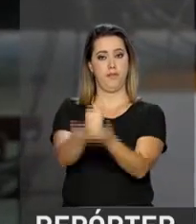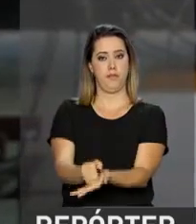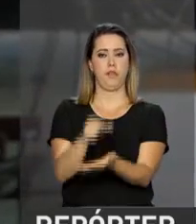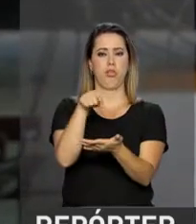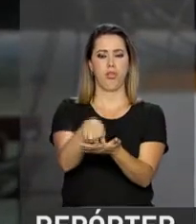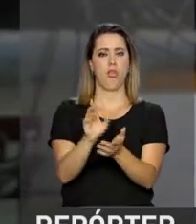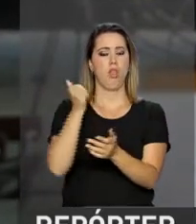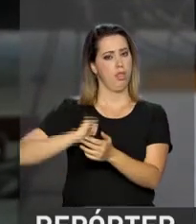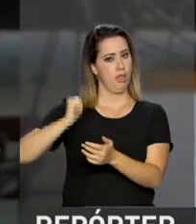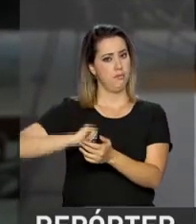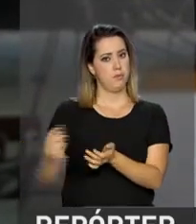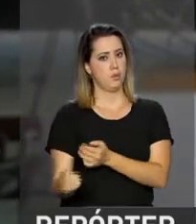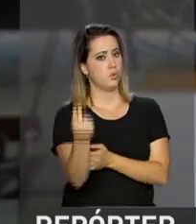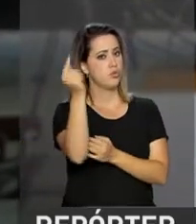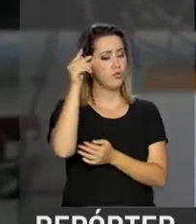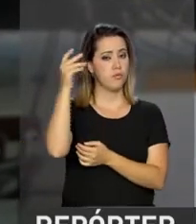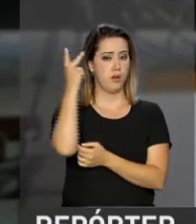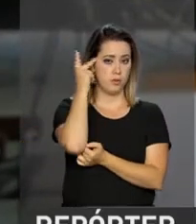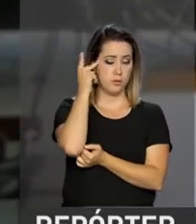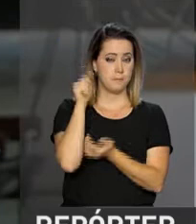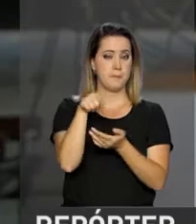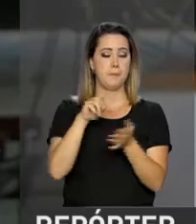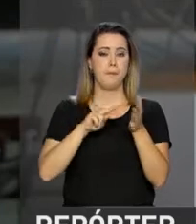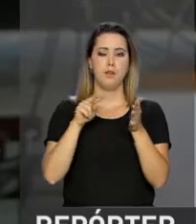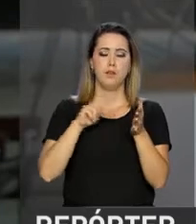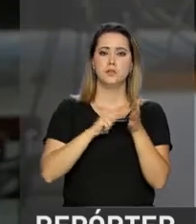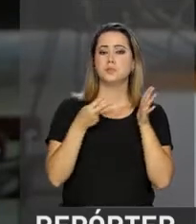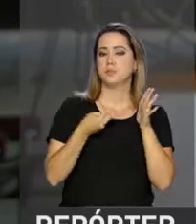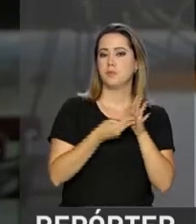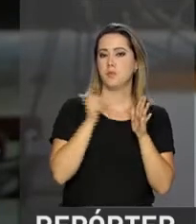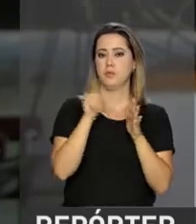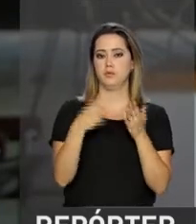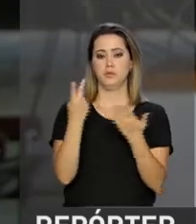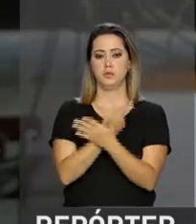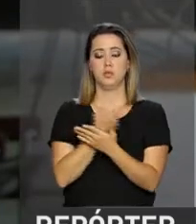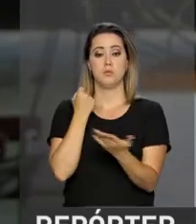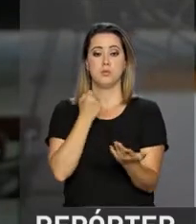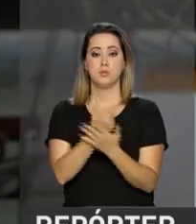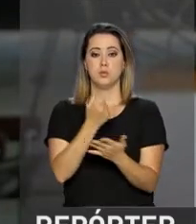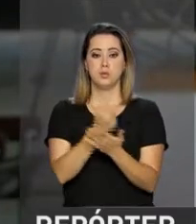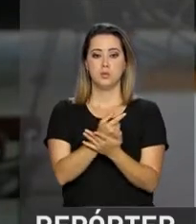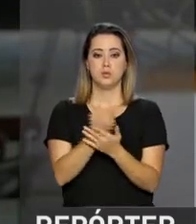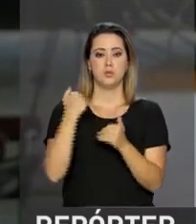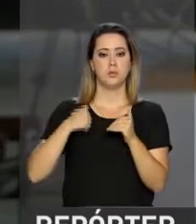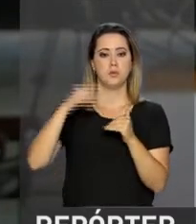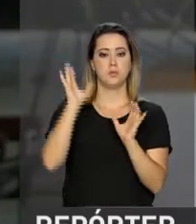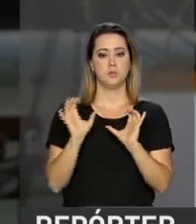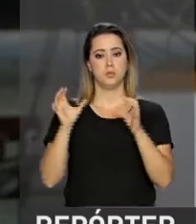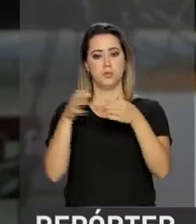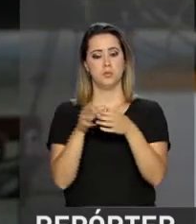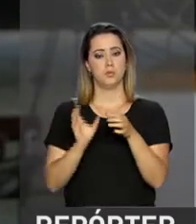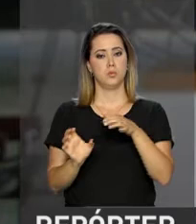São Paulo. E a meta é que essa porção extra de ações ofertadas seja adquirida de forma majoritária